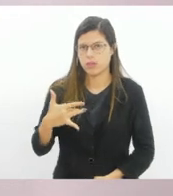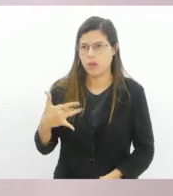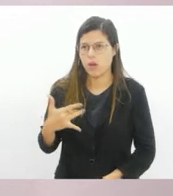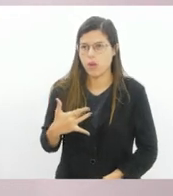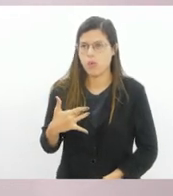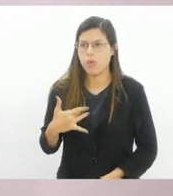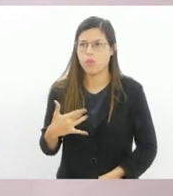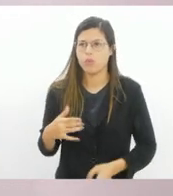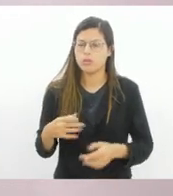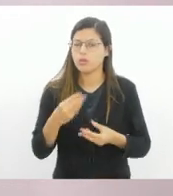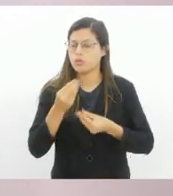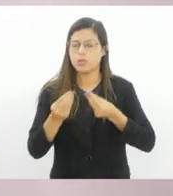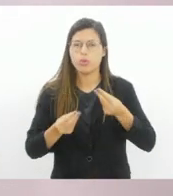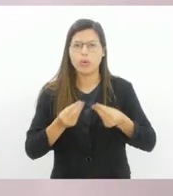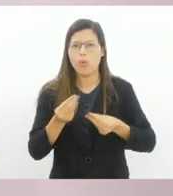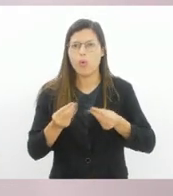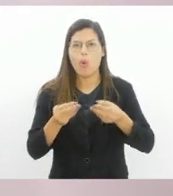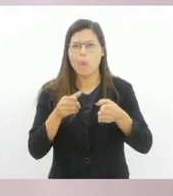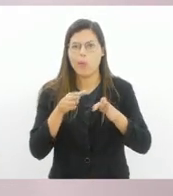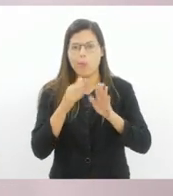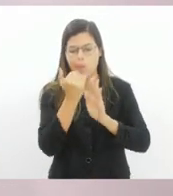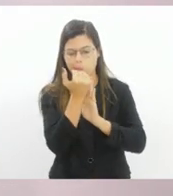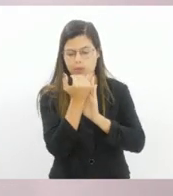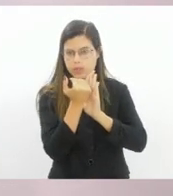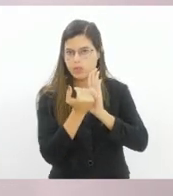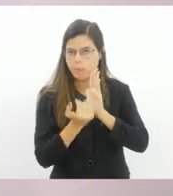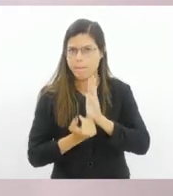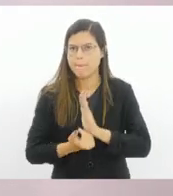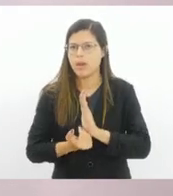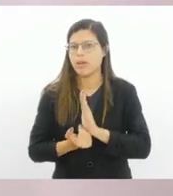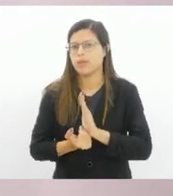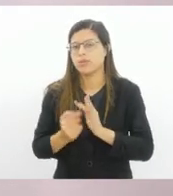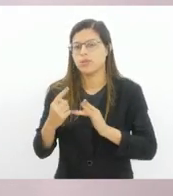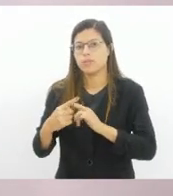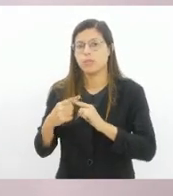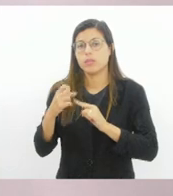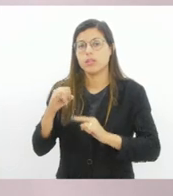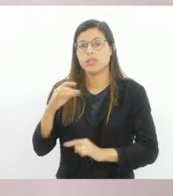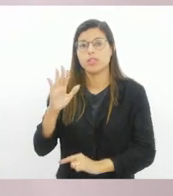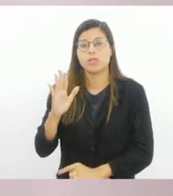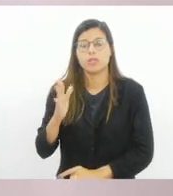a procedimentos de praxe, porque se já há